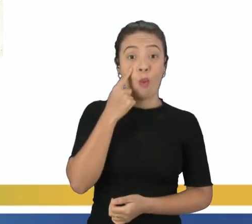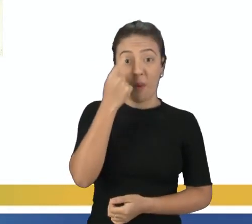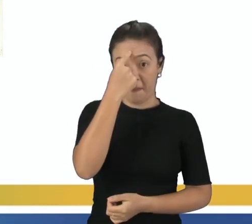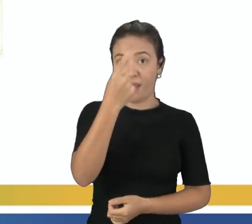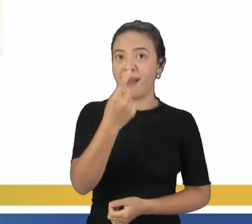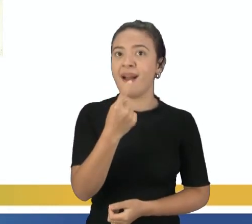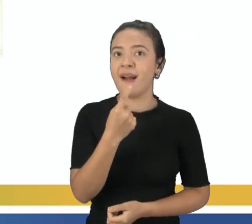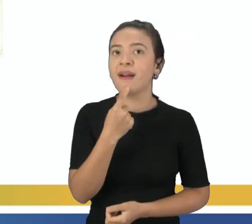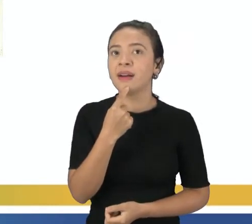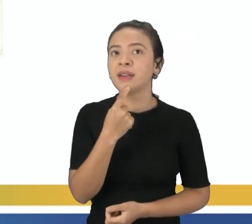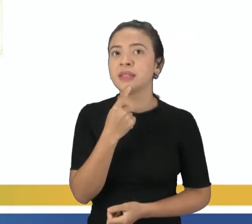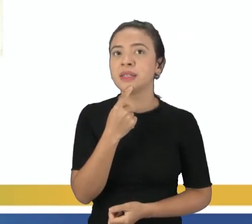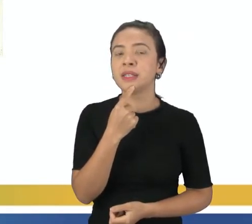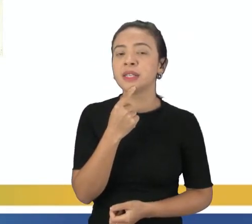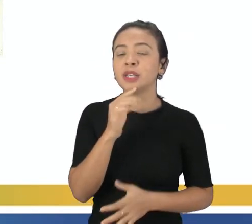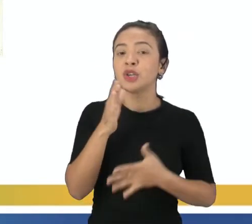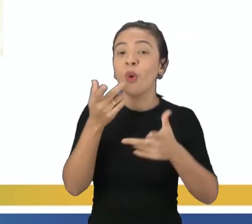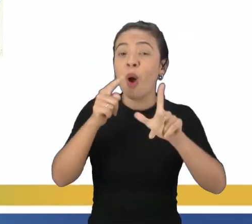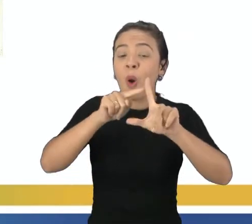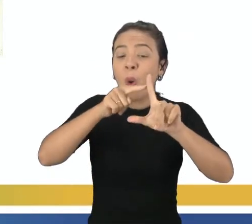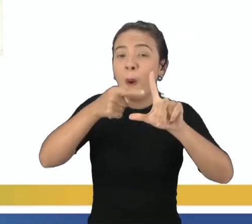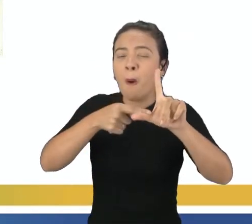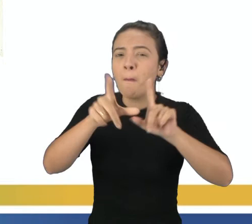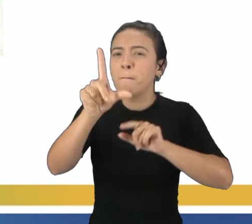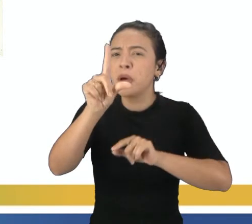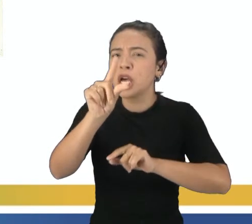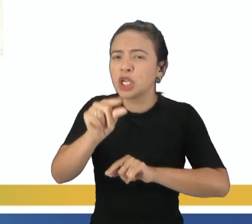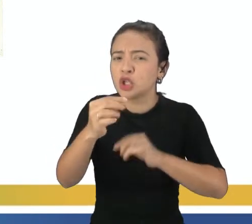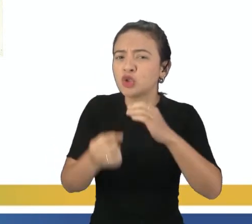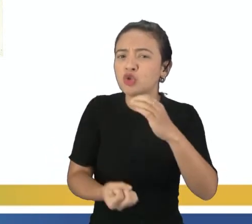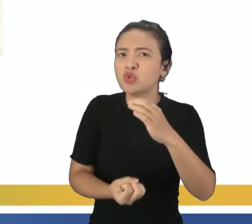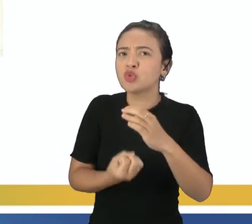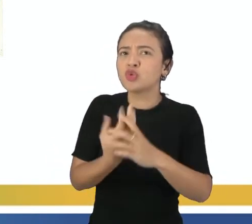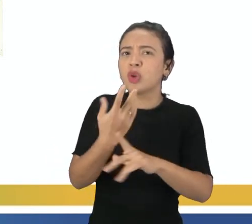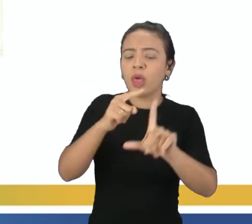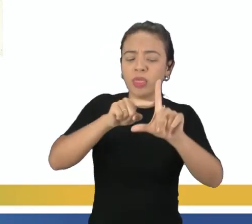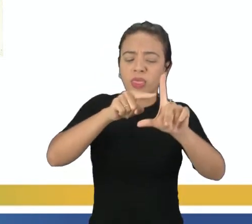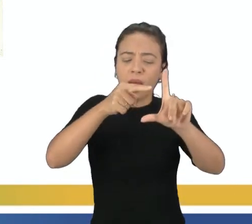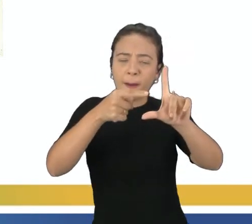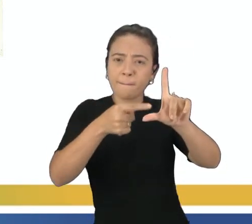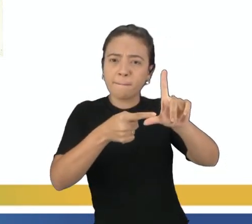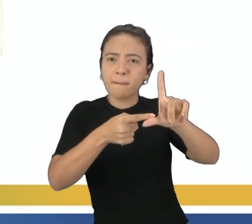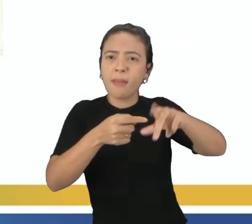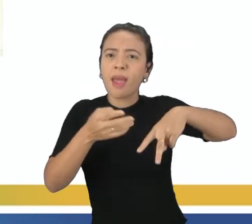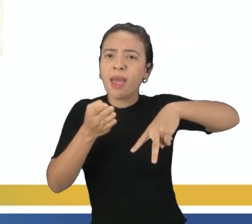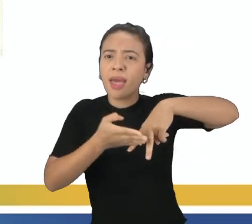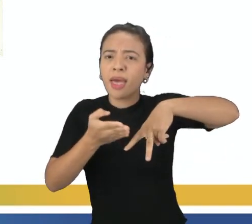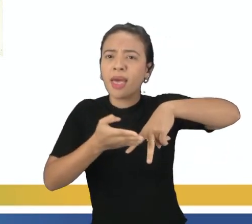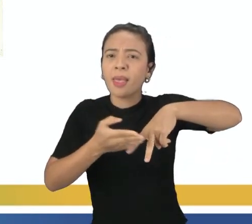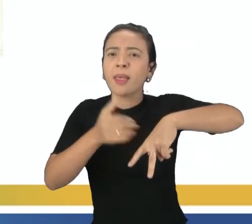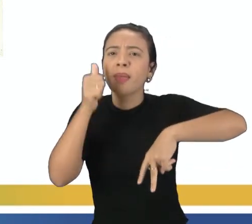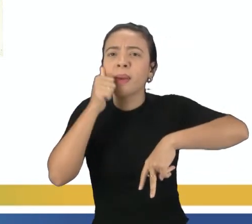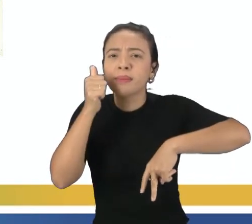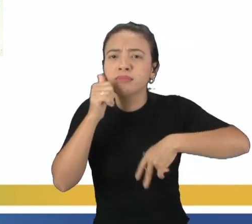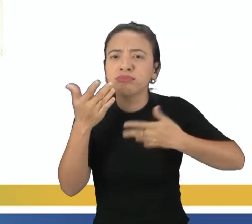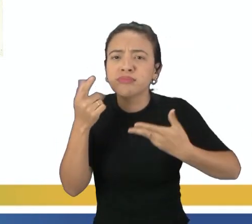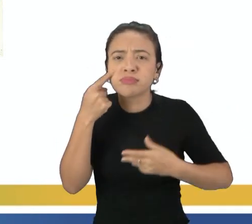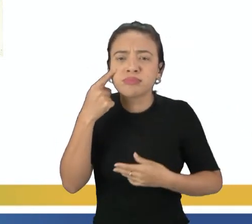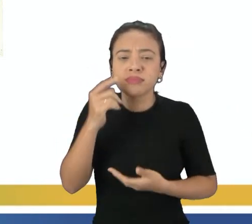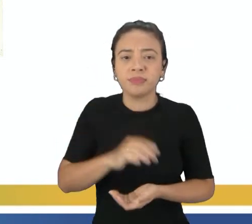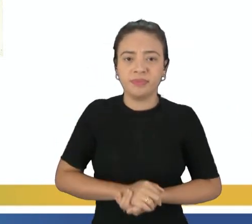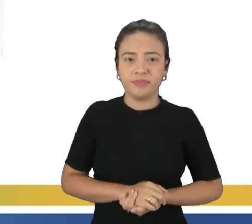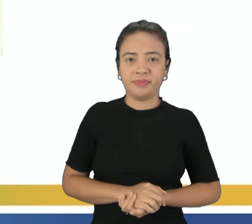imagem, qual o menor ângulo formado entre as pernas da garota? Gente, vamos analisar a